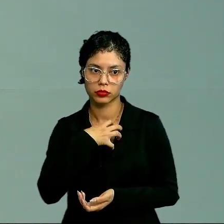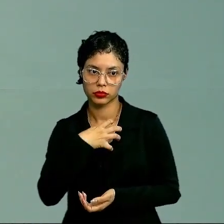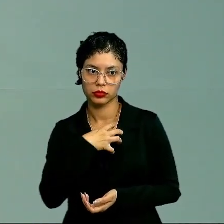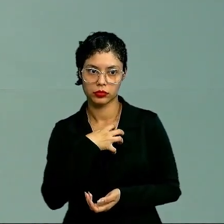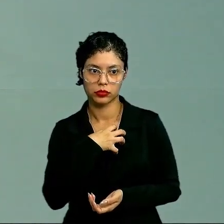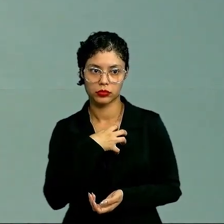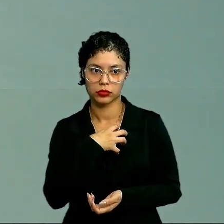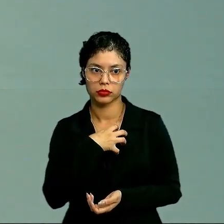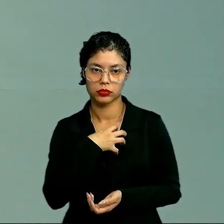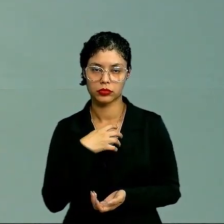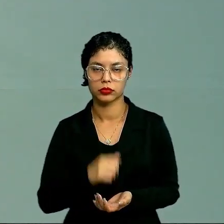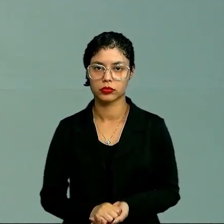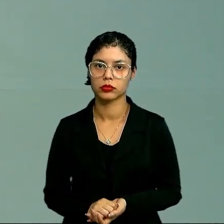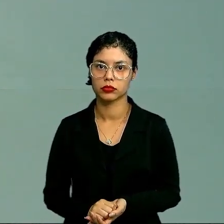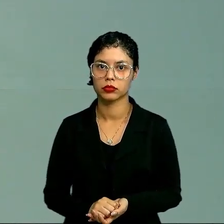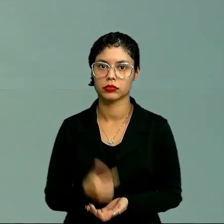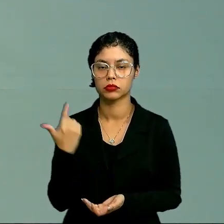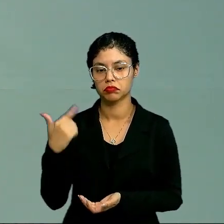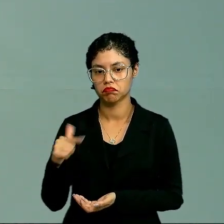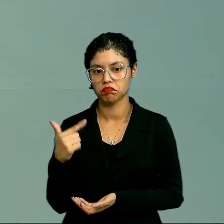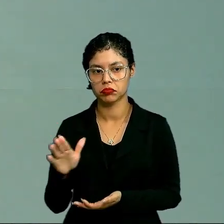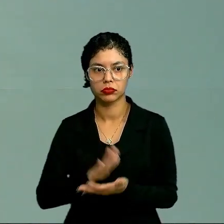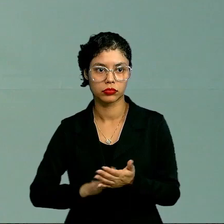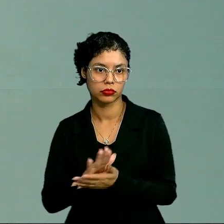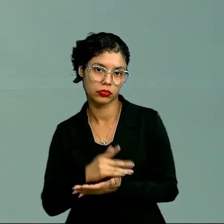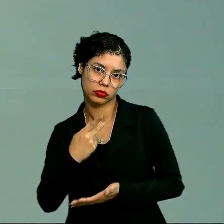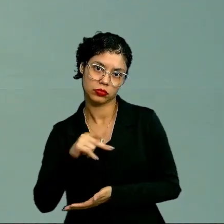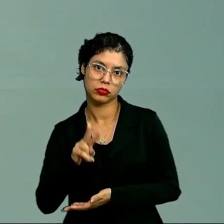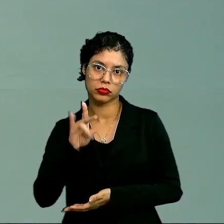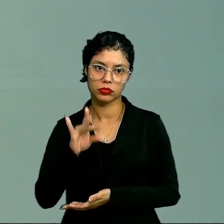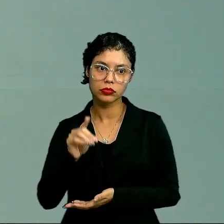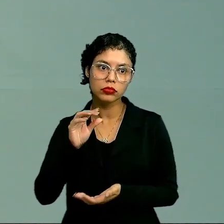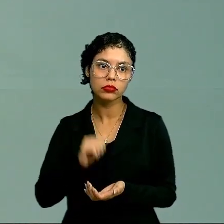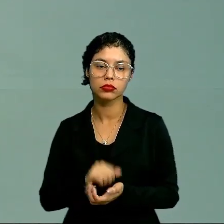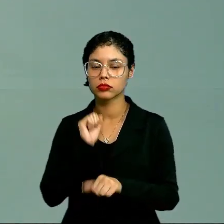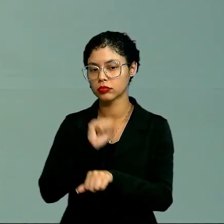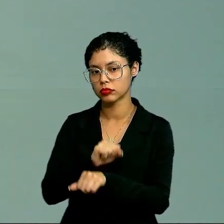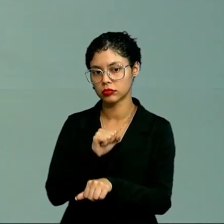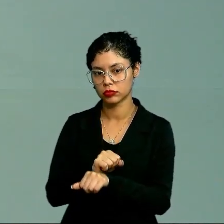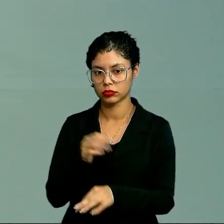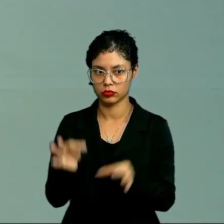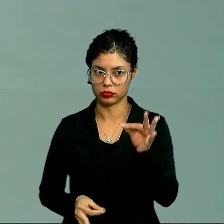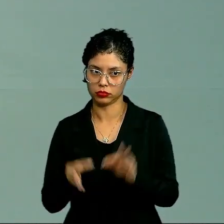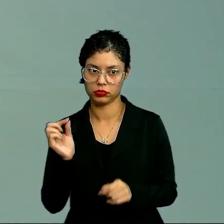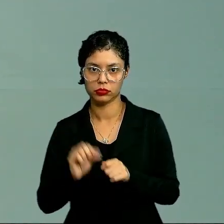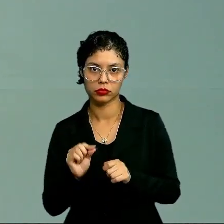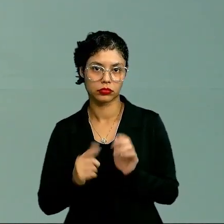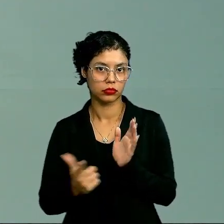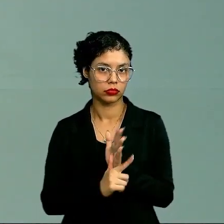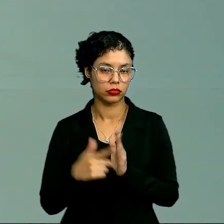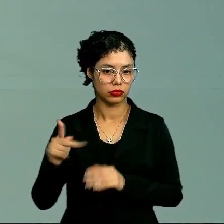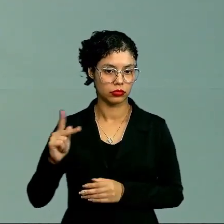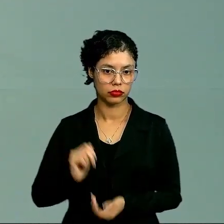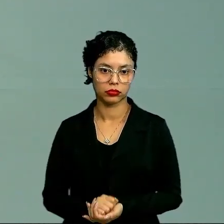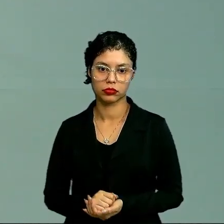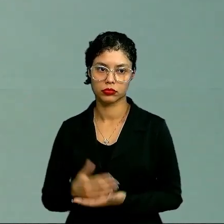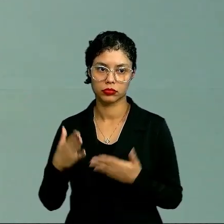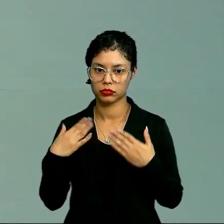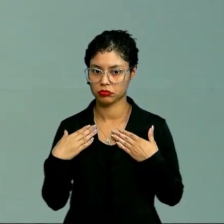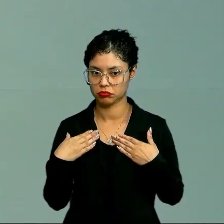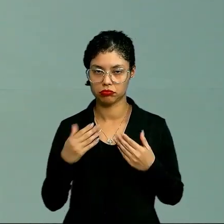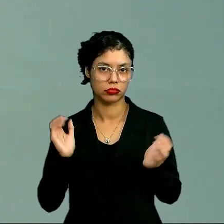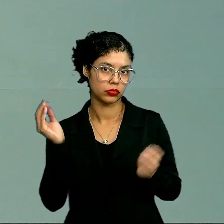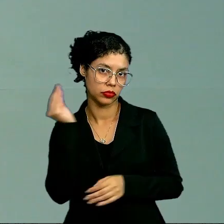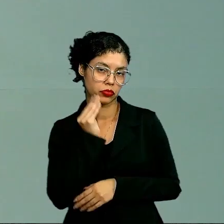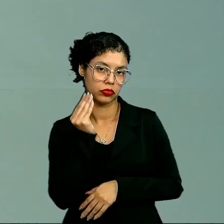sinta sem punição, né? Eu não fui punido, eu estou aqui esperando a justiça fazer o papel dela, e aí eu me sinto